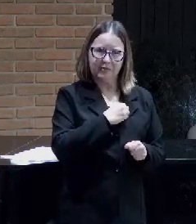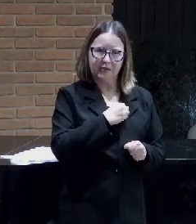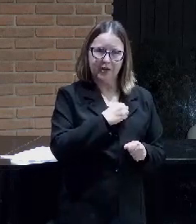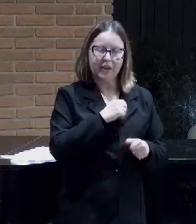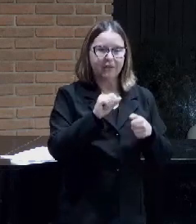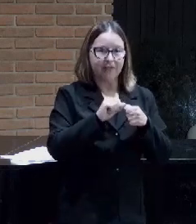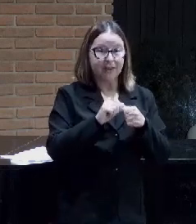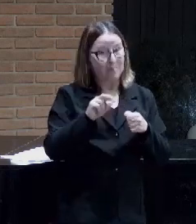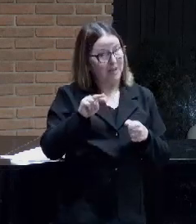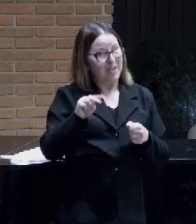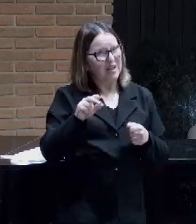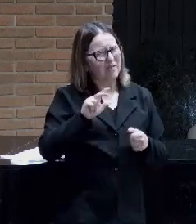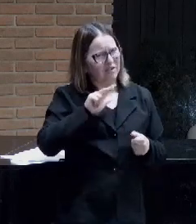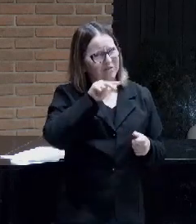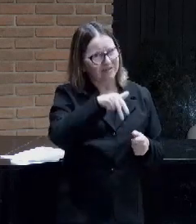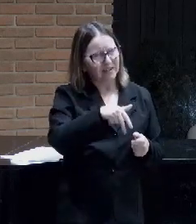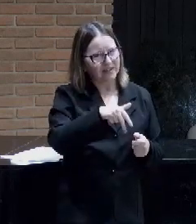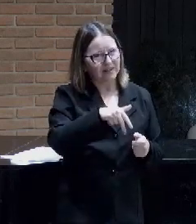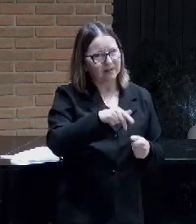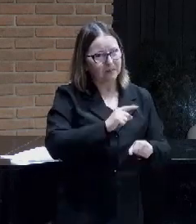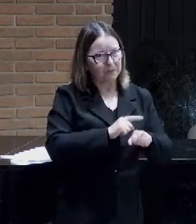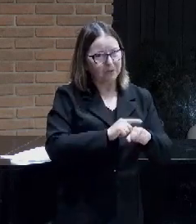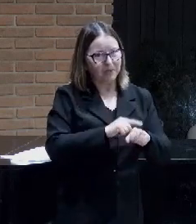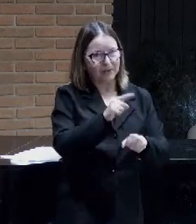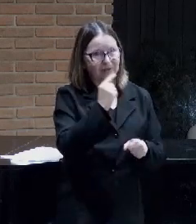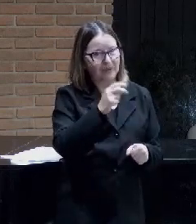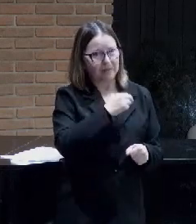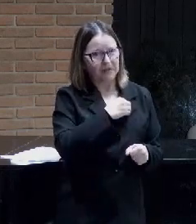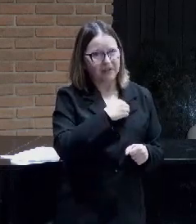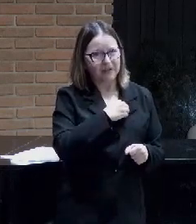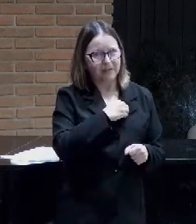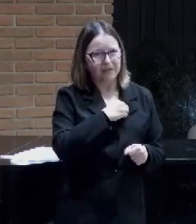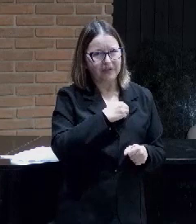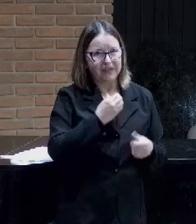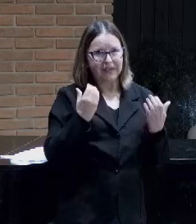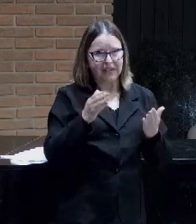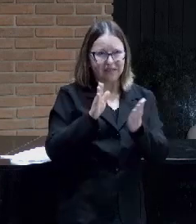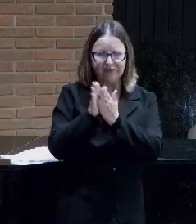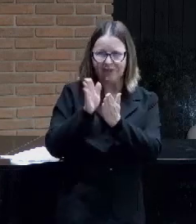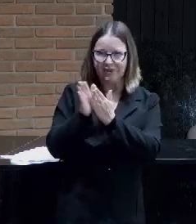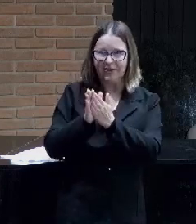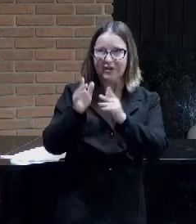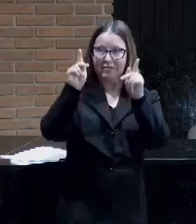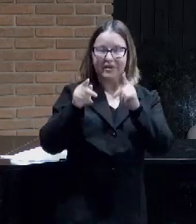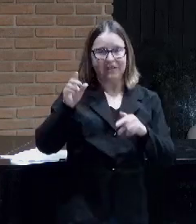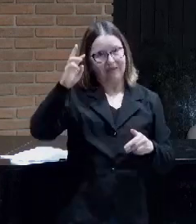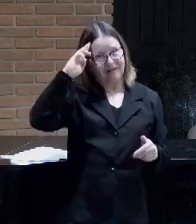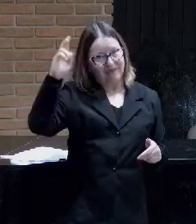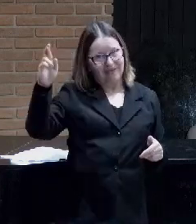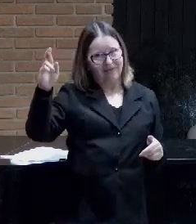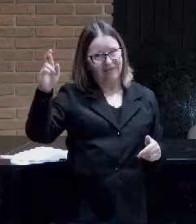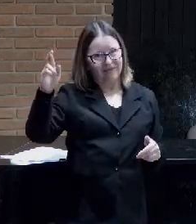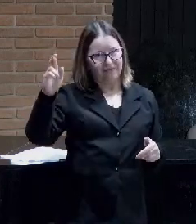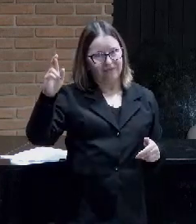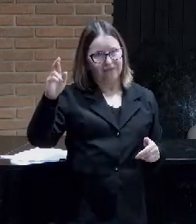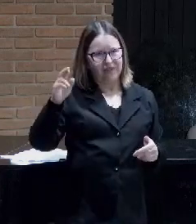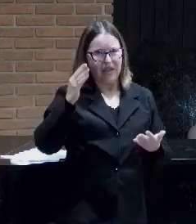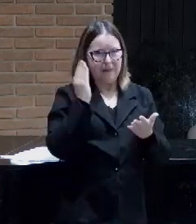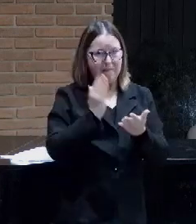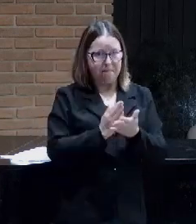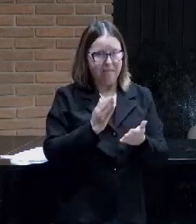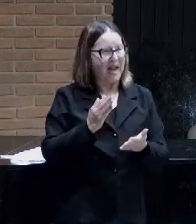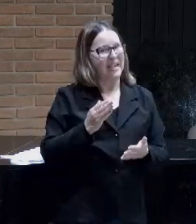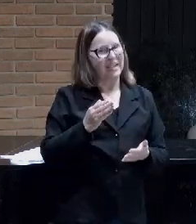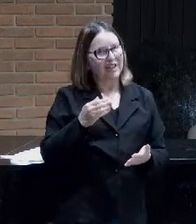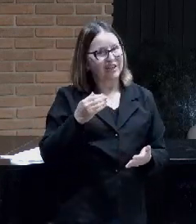fez? Quando nós pecamos, nós tentamos fugir da presença do Senhor, nós nos ausentamos da comunidade, a gente para de ler a Bíblia, a